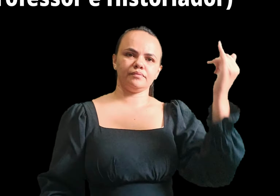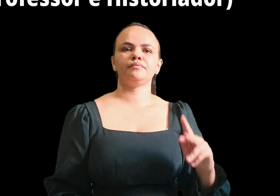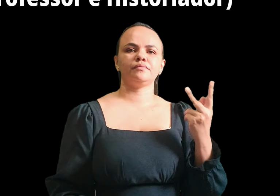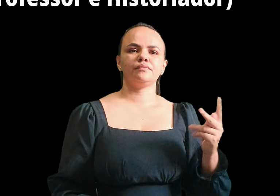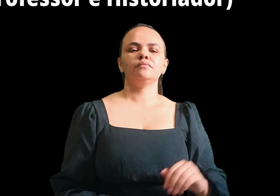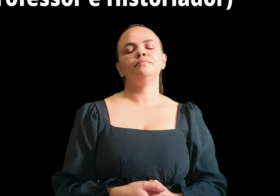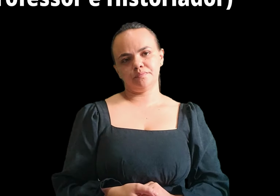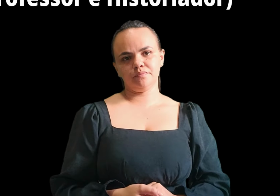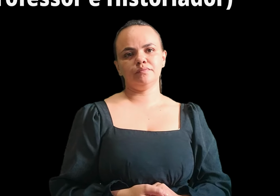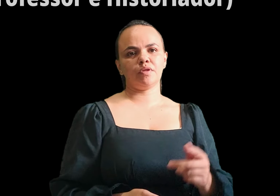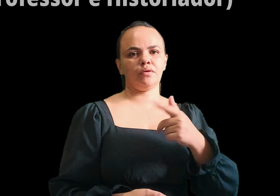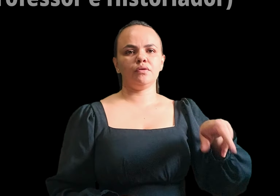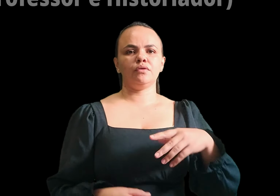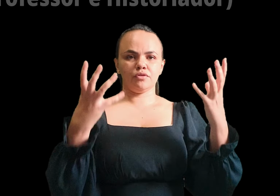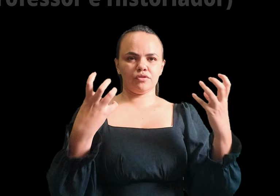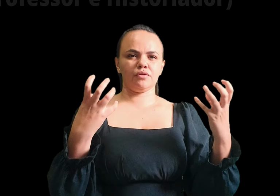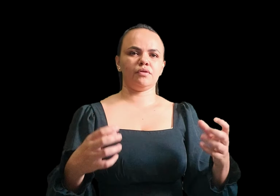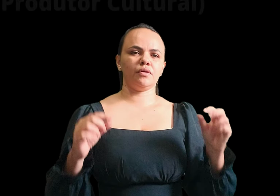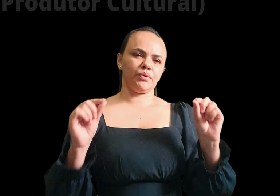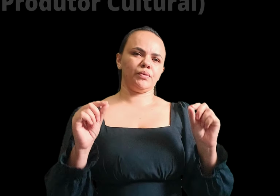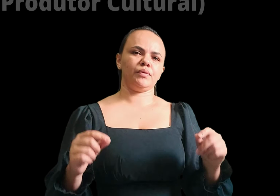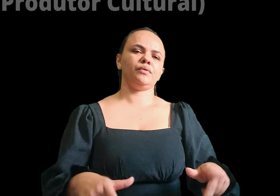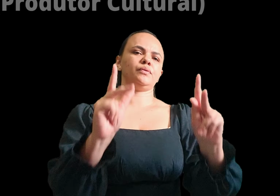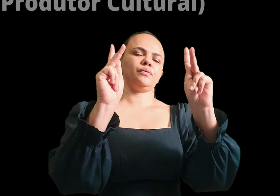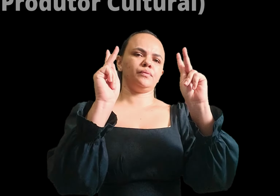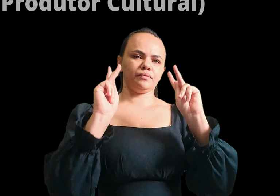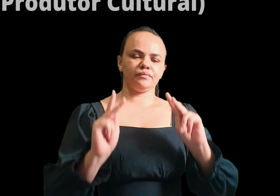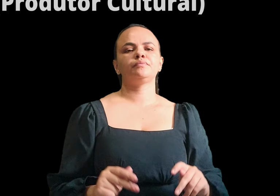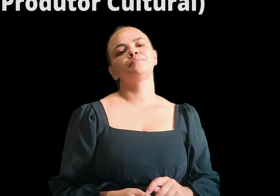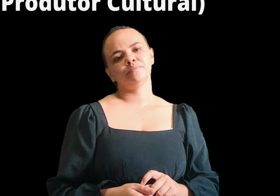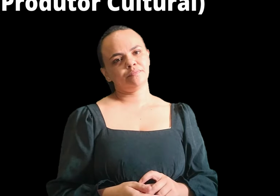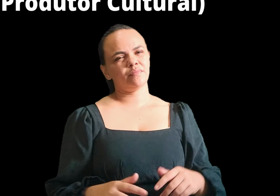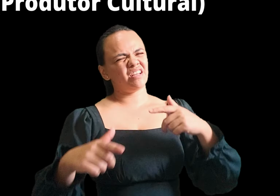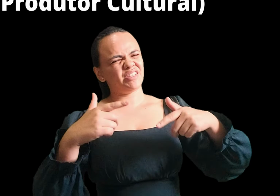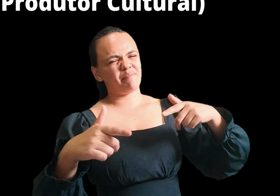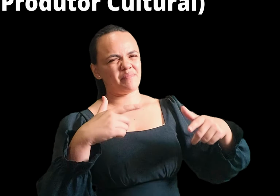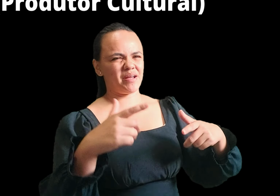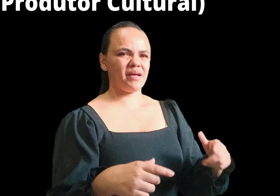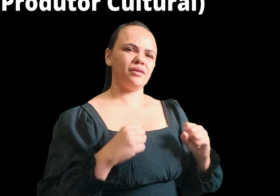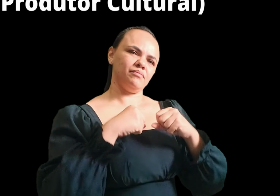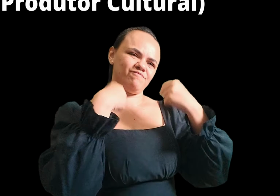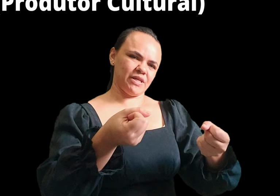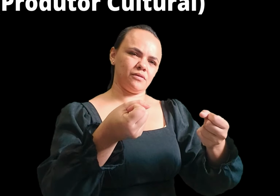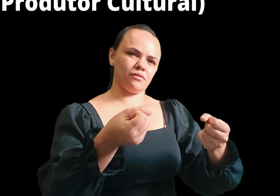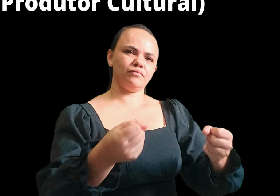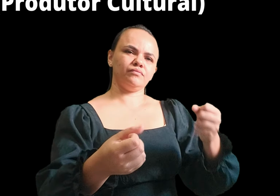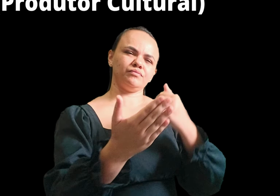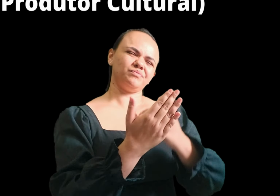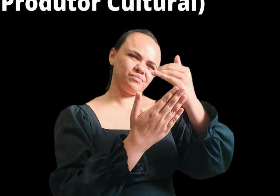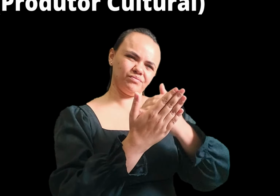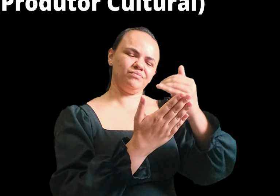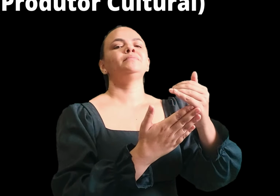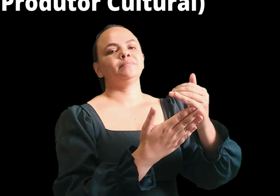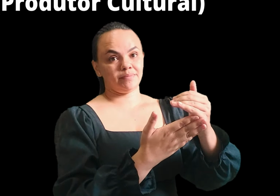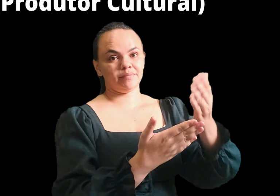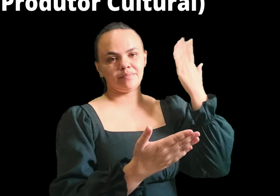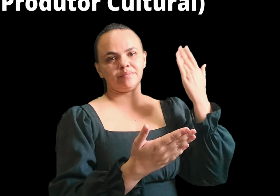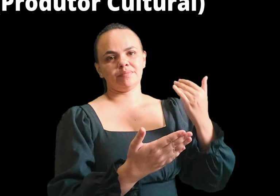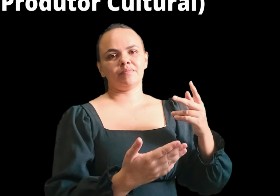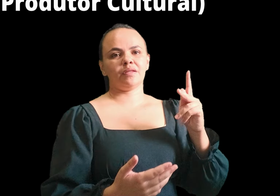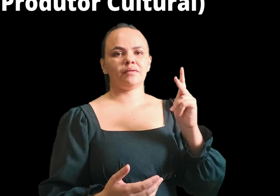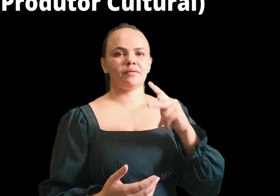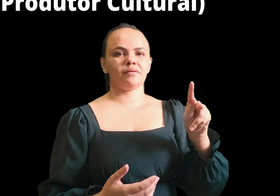nós queremos é dar continuidade ao trabalho iniciado por Padre